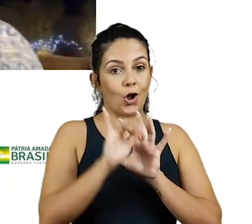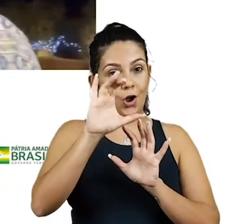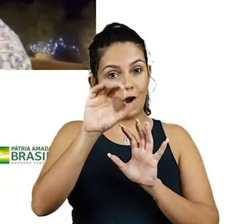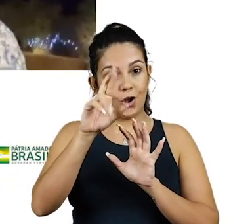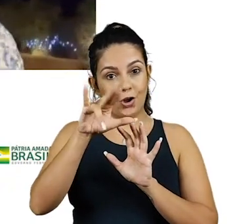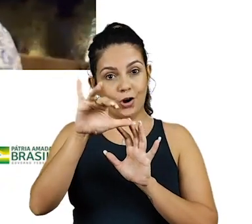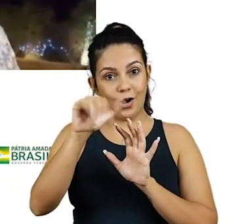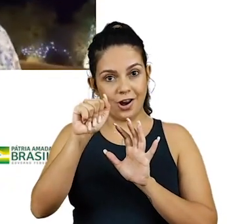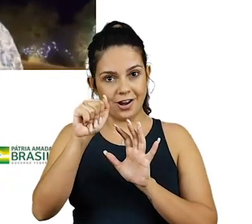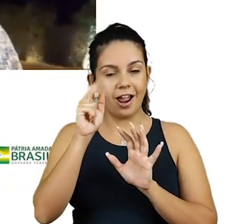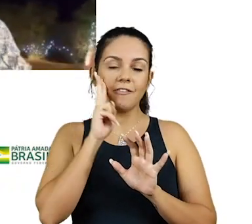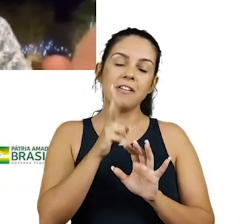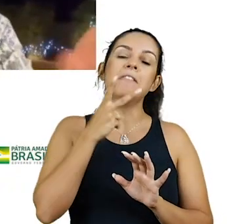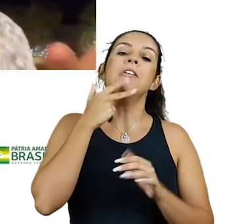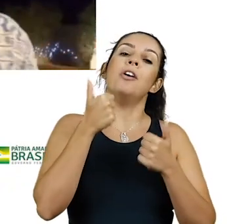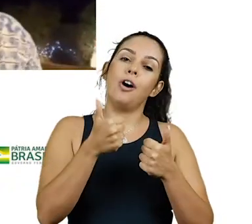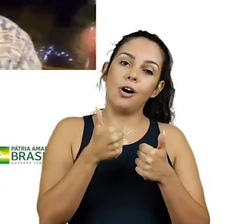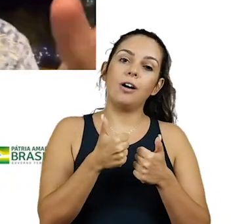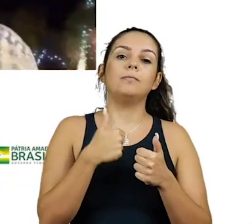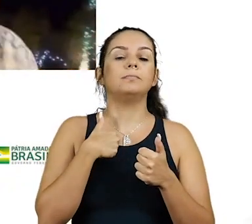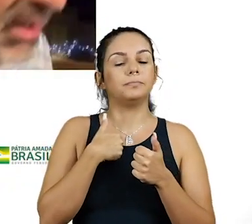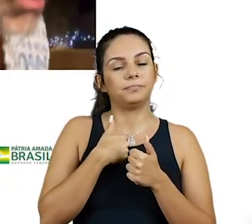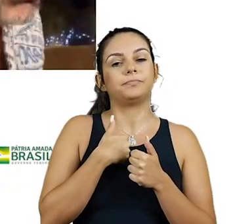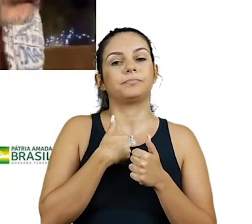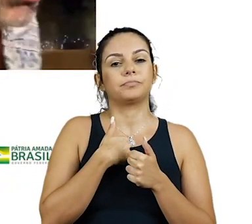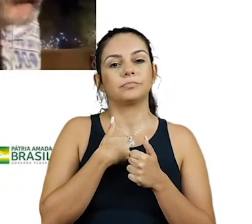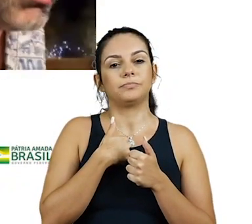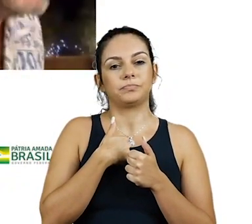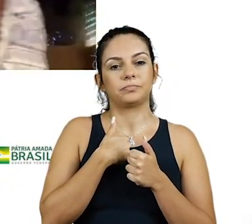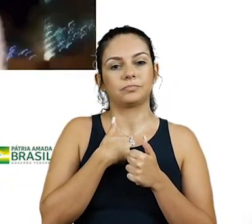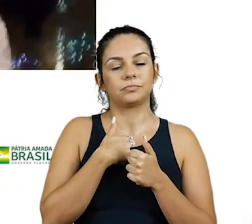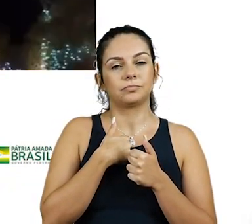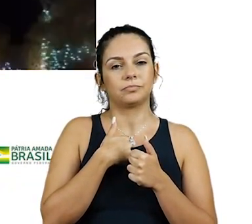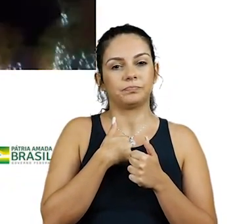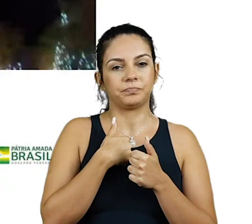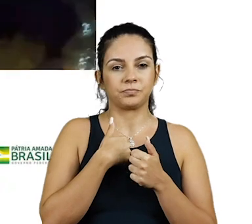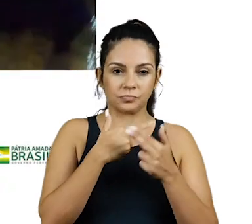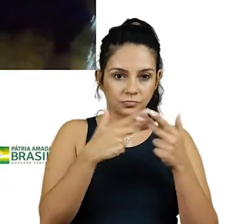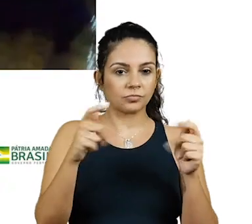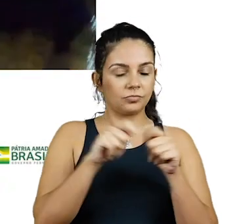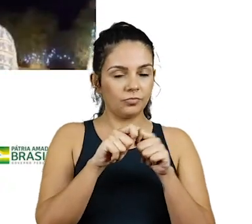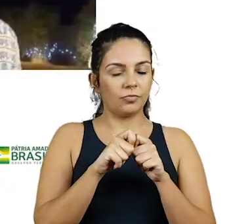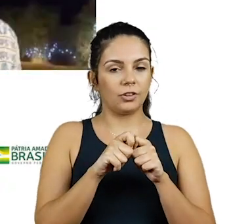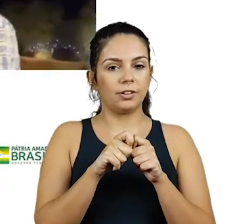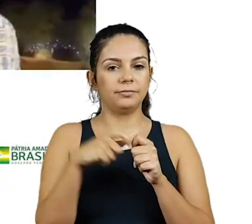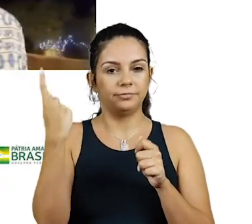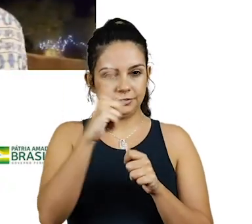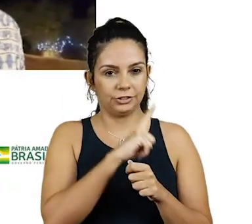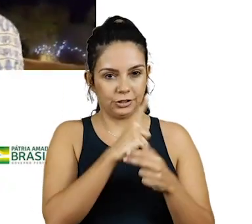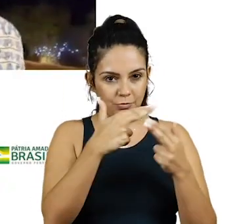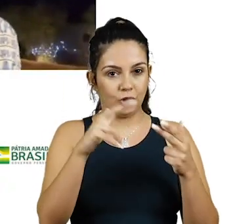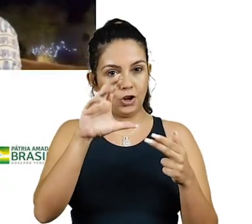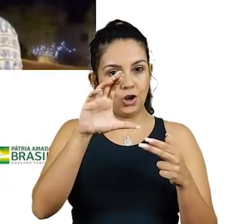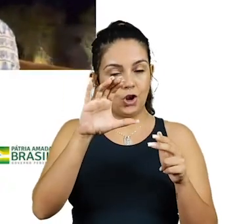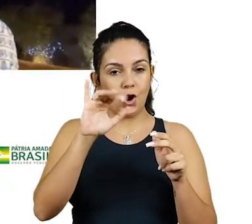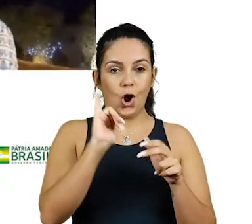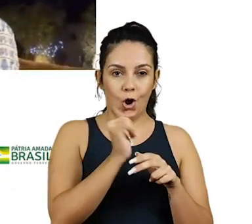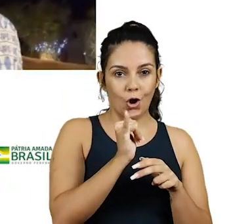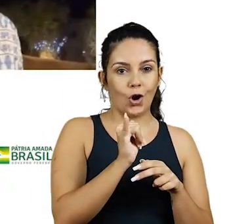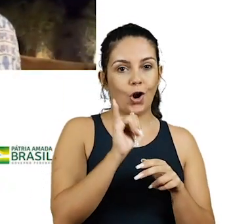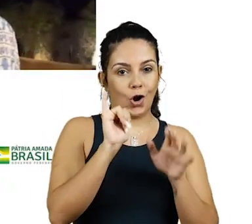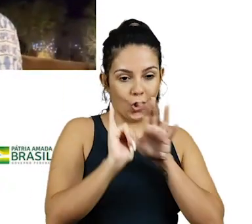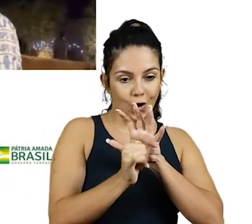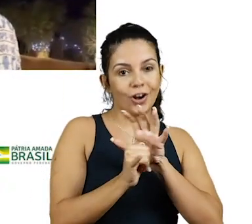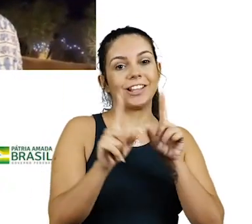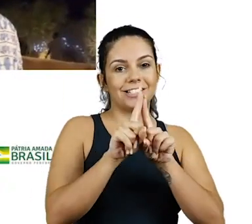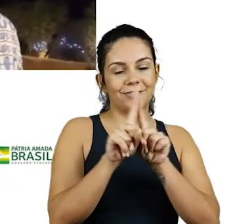para mim. Eu, de certa maneira, com a coluna da Folha, e em várias coisas que eu escrevo, eu acho que a gente tem uma coisa de cronista também.